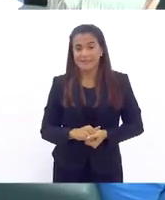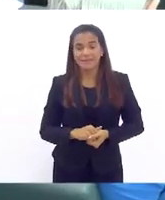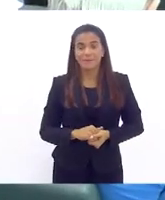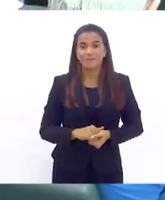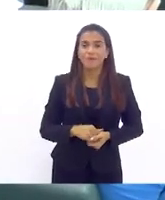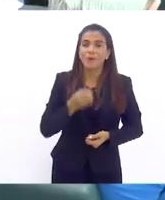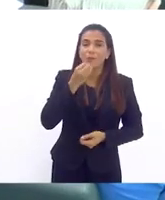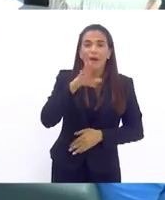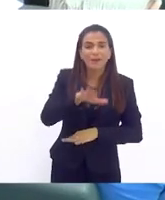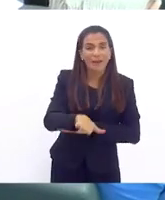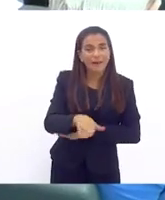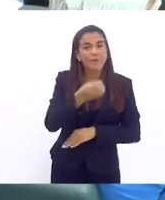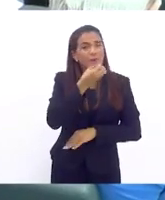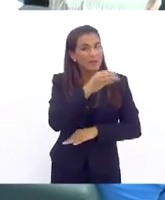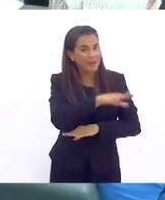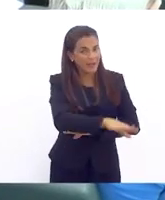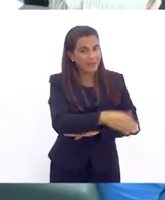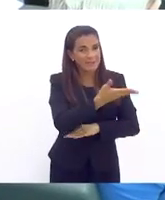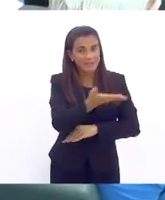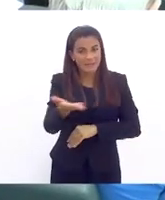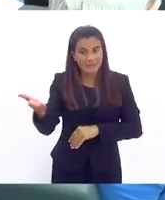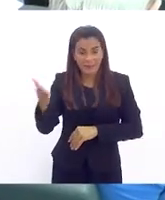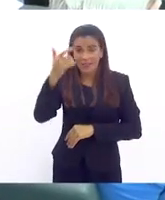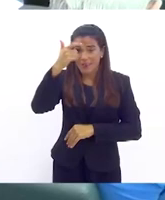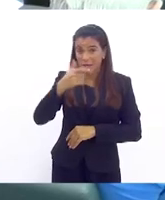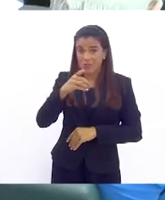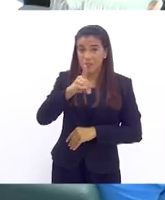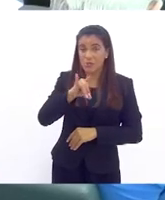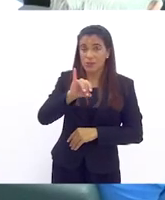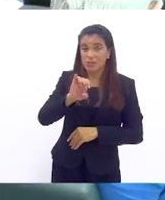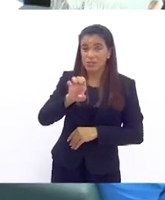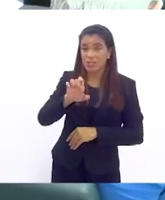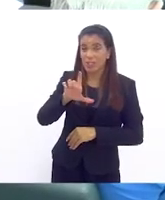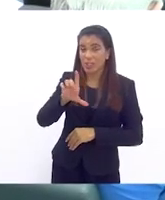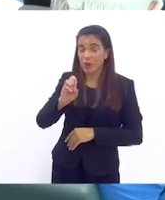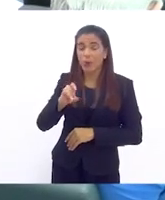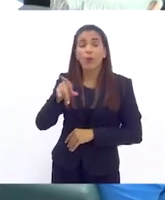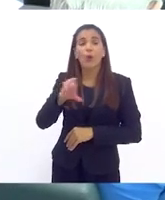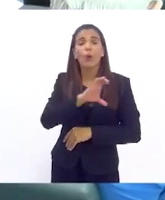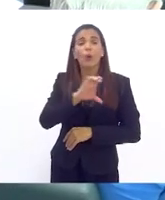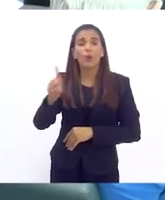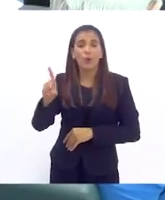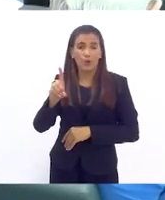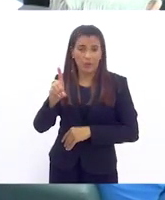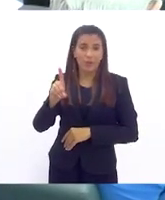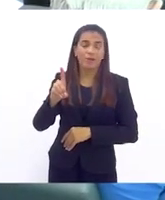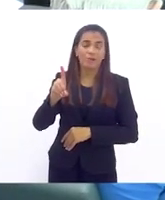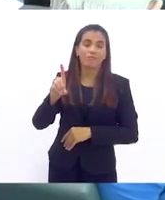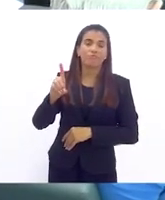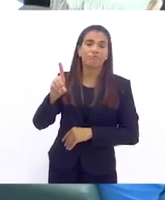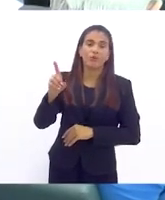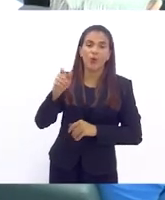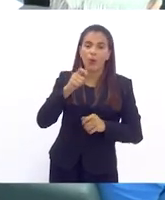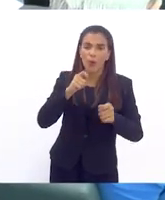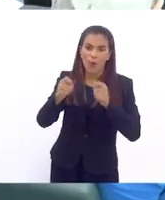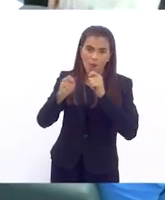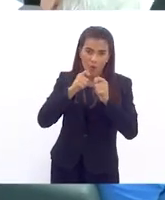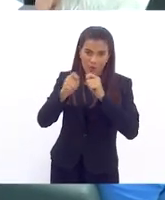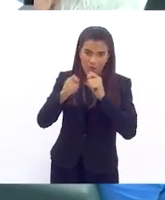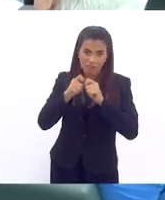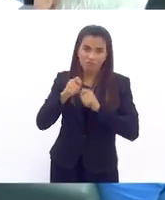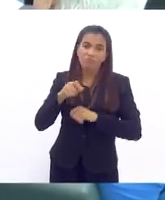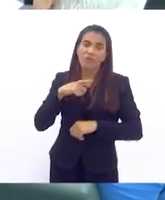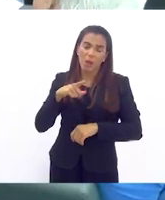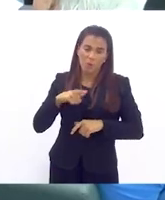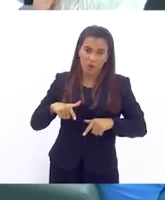Boa tarde Boa tarde eu sou o Diego Lacerda sou o coordenador de comunicação do Instituto ieva nós temos uma atuação na